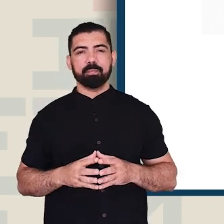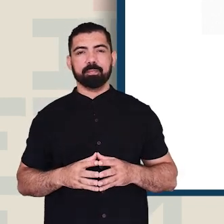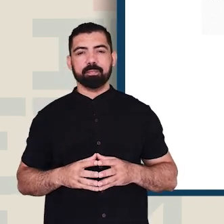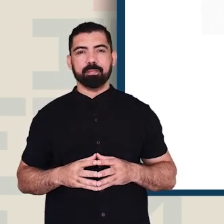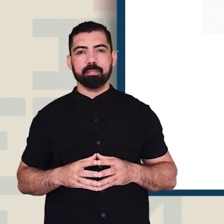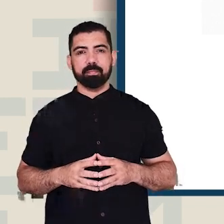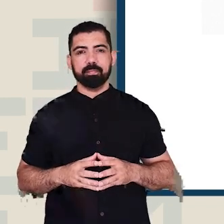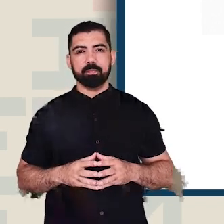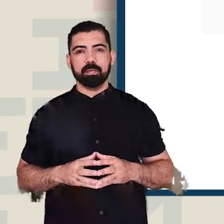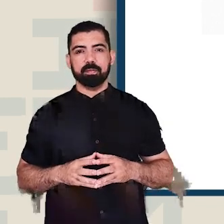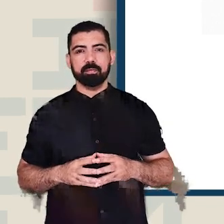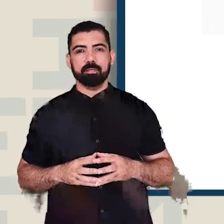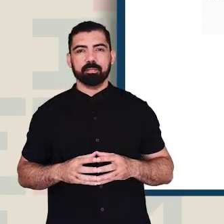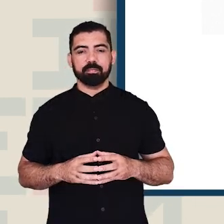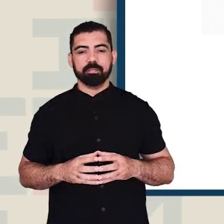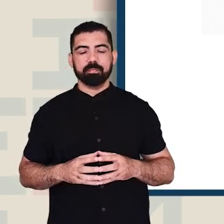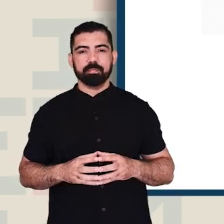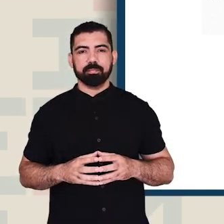né?